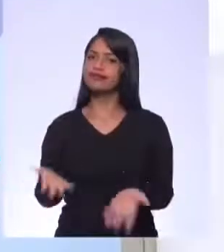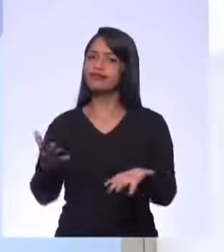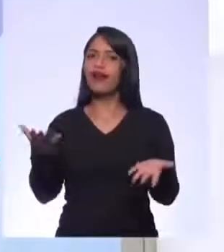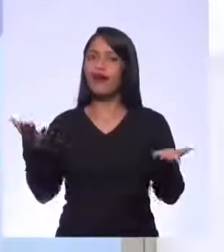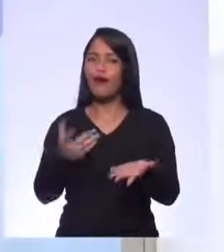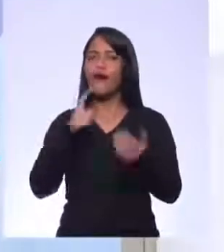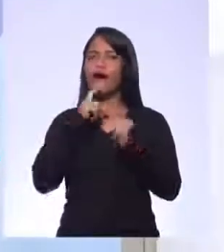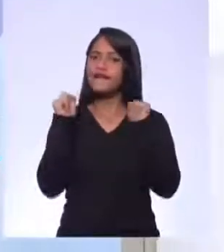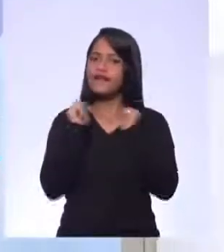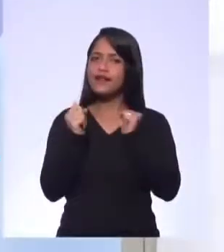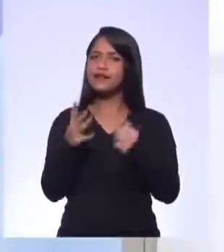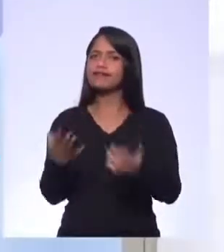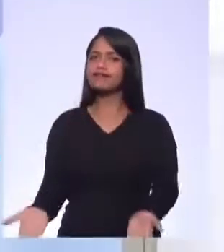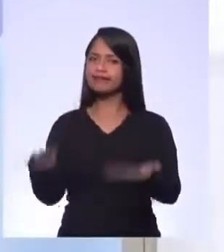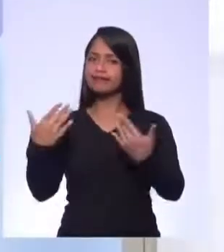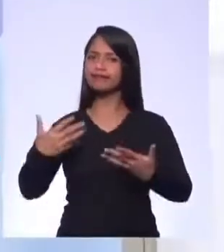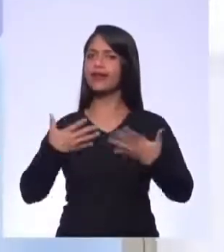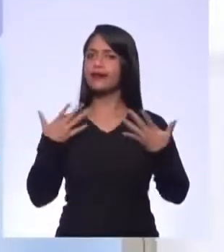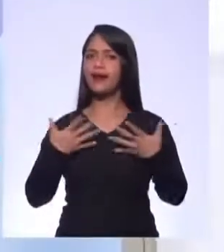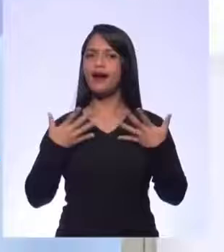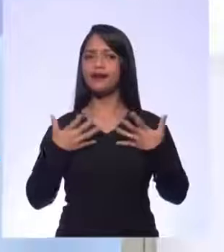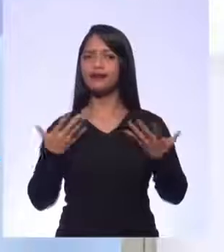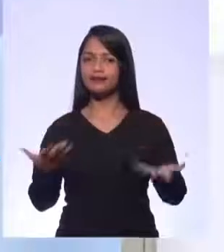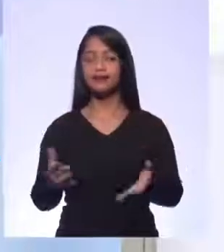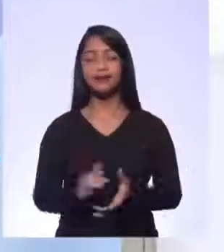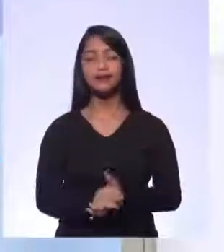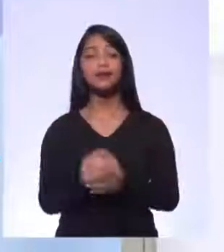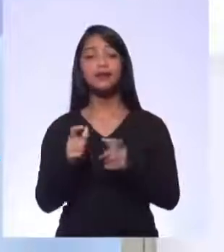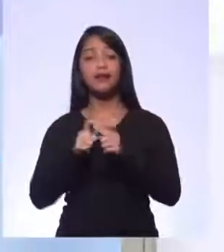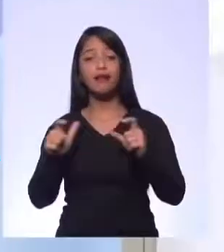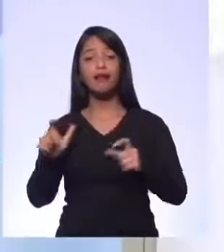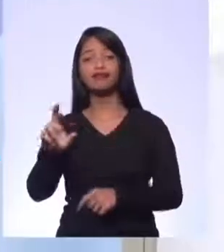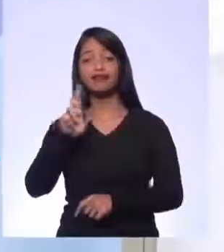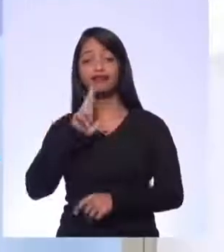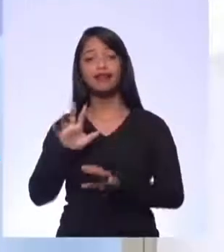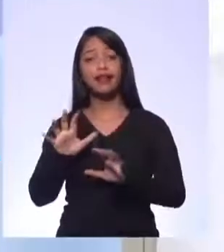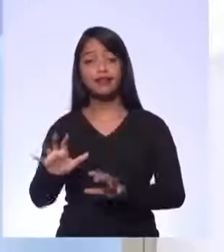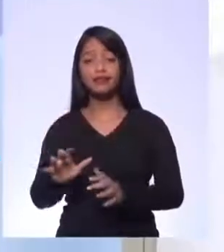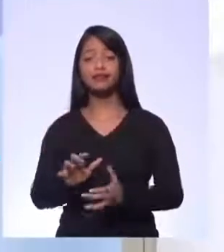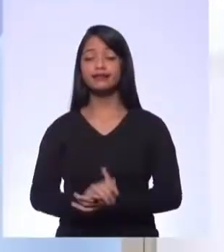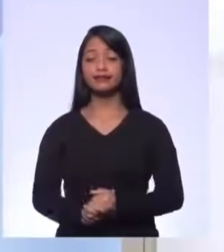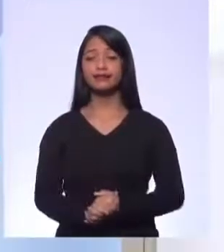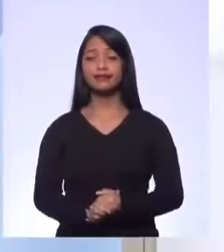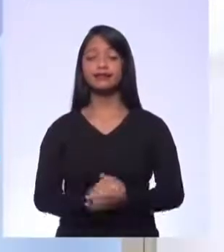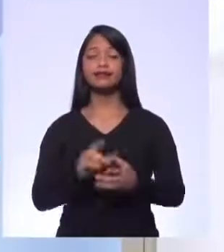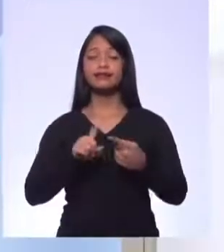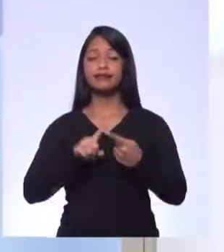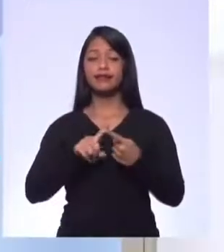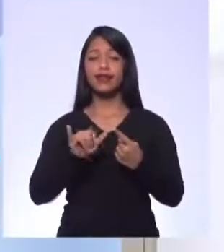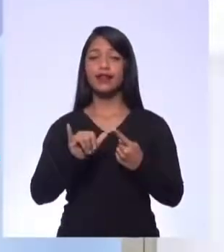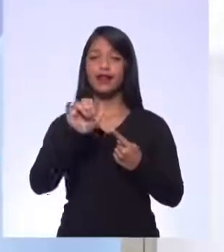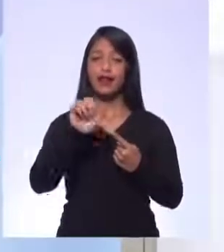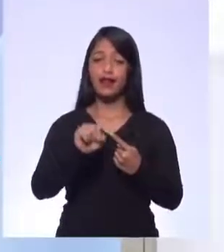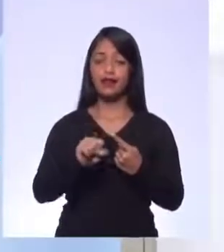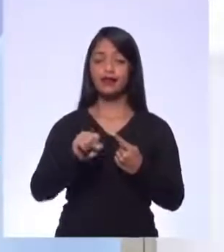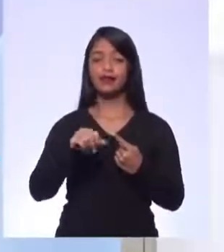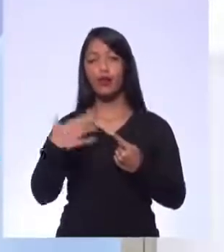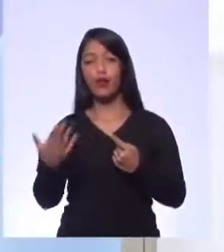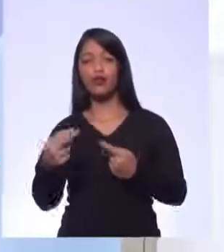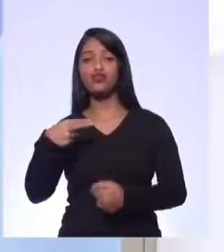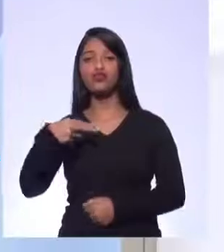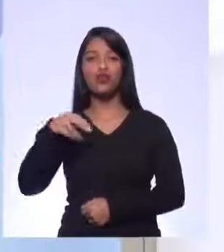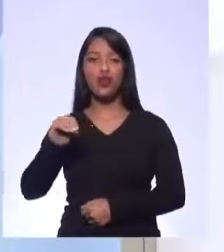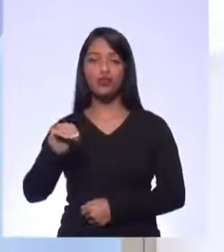hein? A maioria também colocou isso. Colocou mais ou menos assim. Yes, no, vamos responder